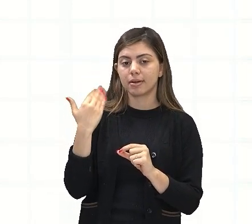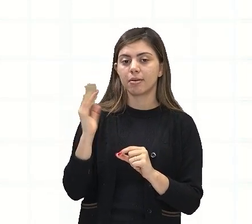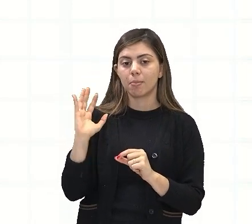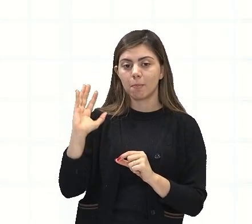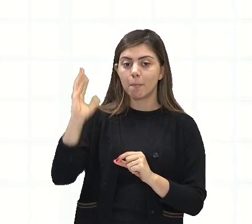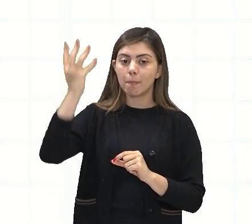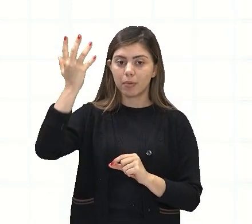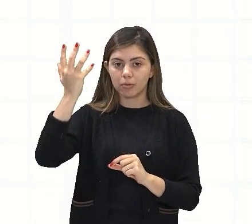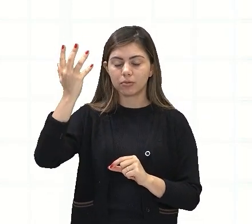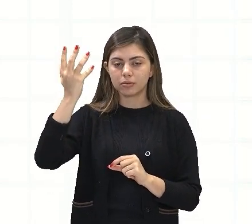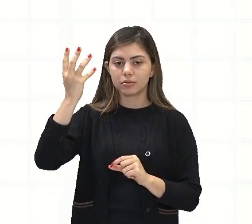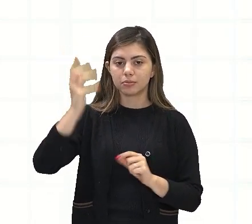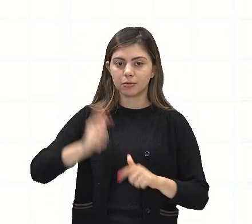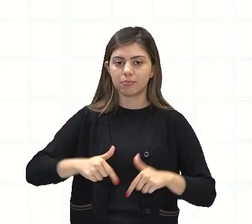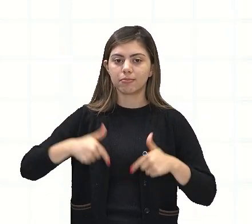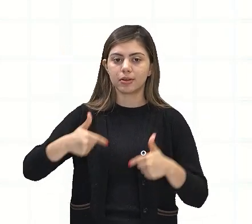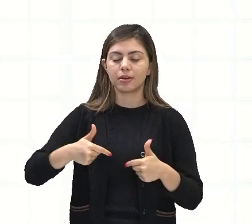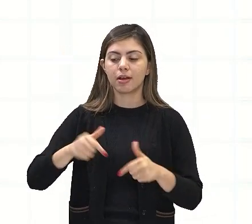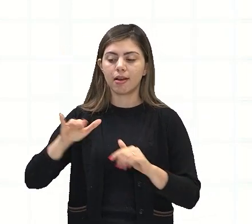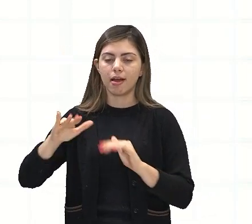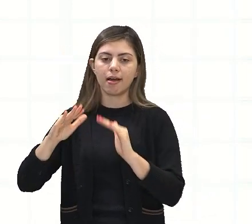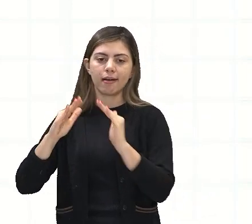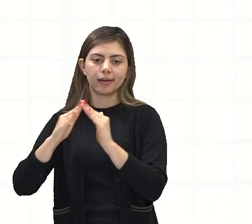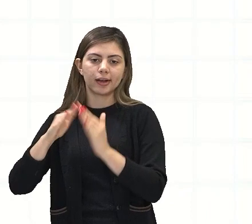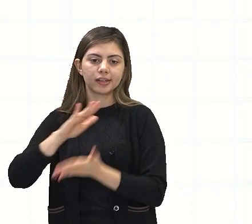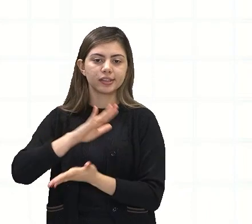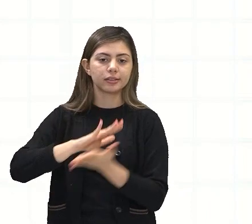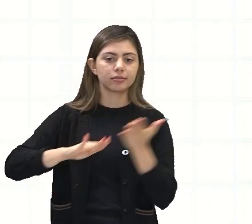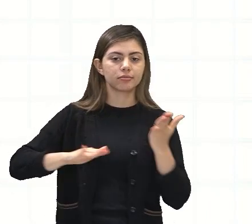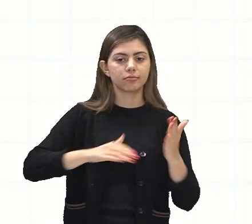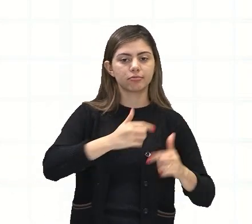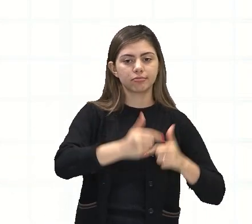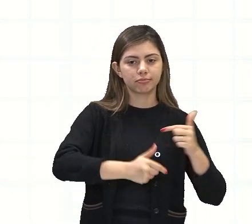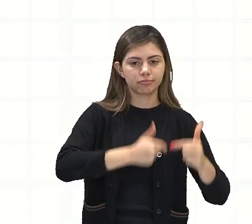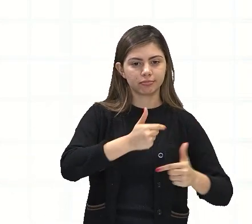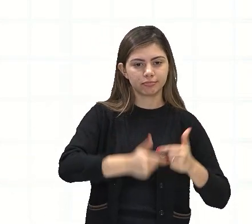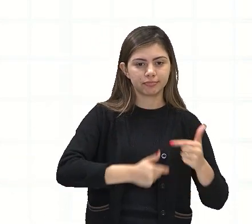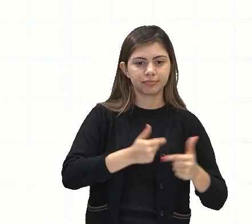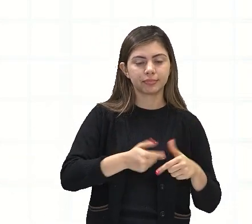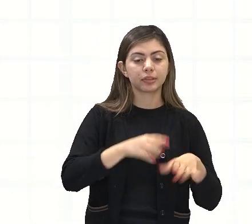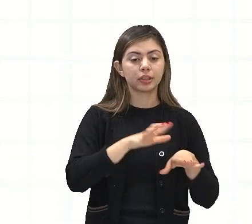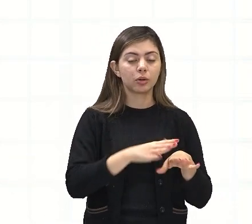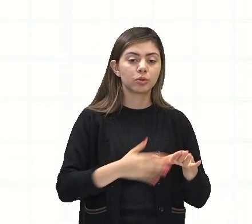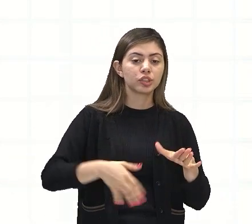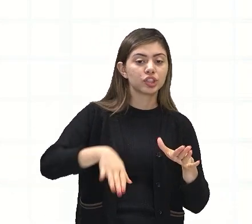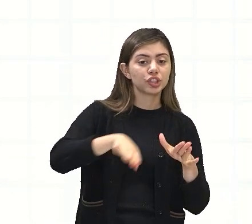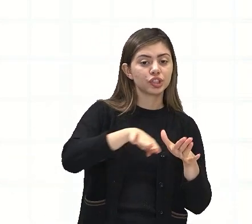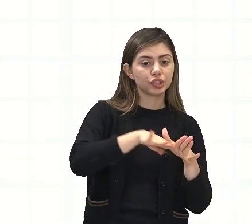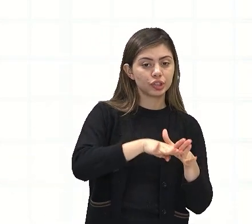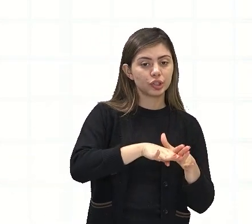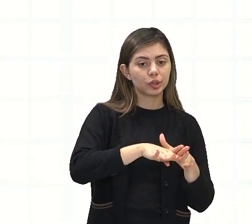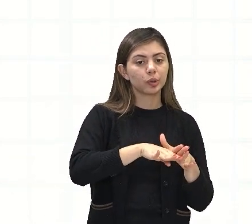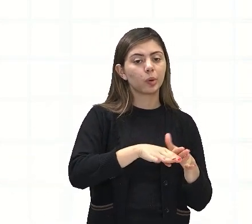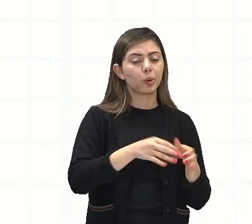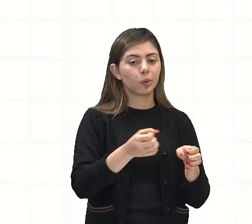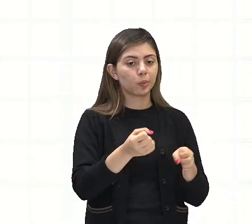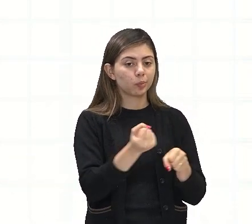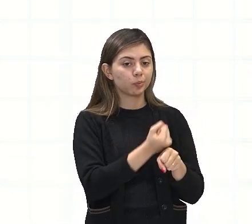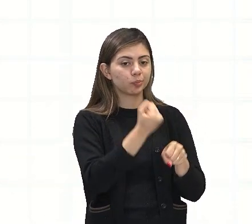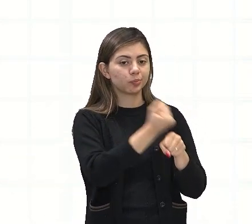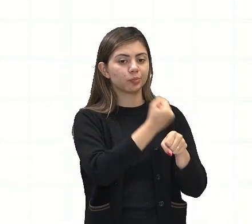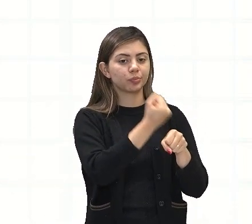Pedreiro Caio saiu de casa para o seu trabalho, chegando na obra, aqui nós temos uma forma nominal,